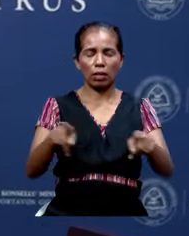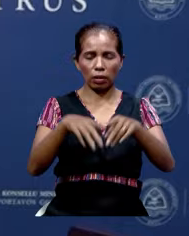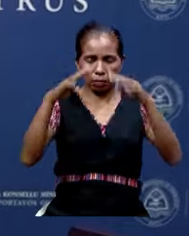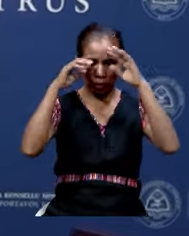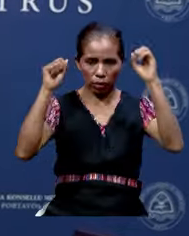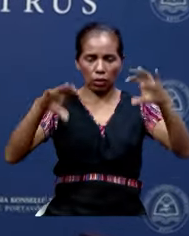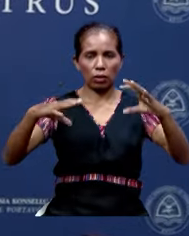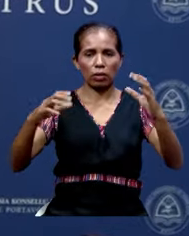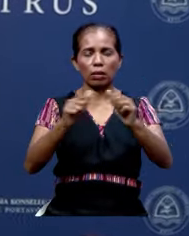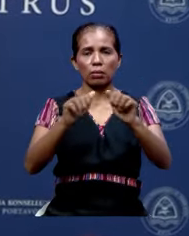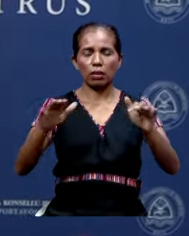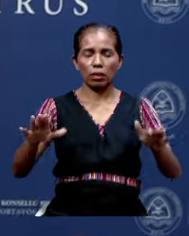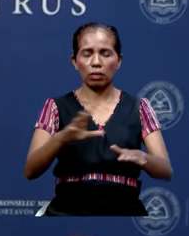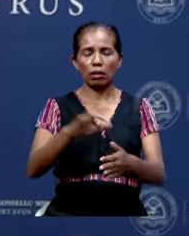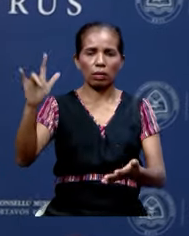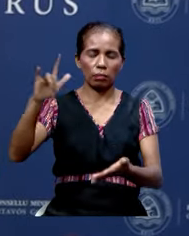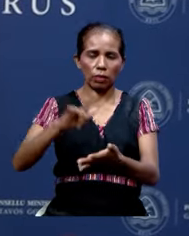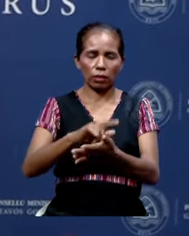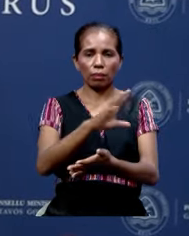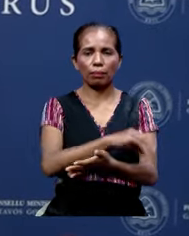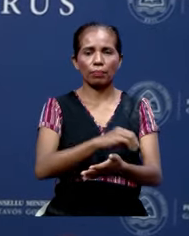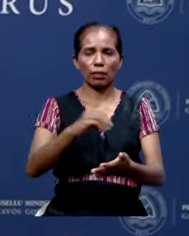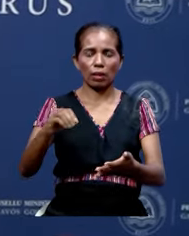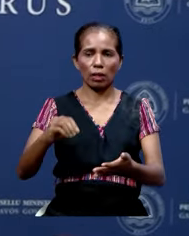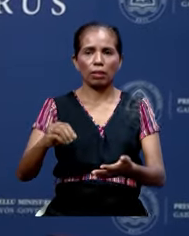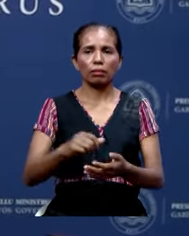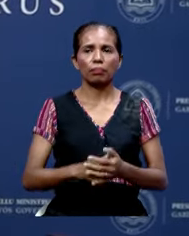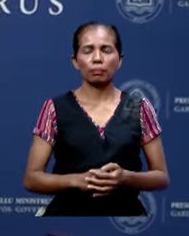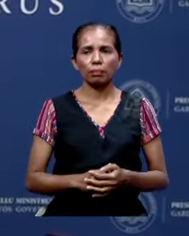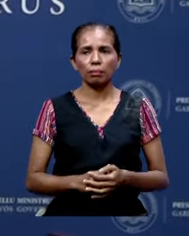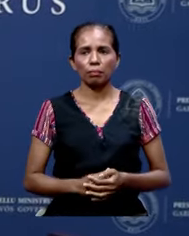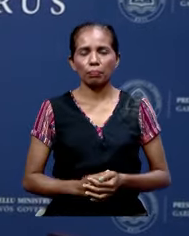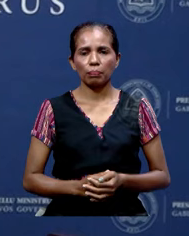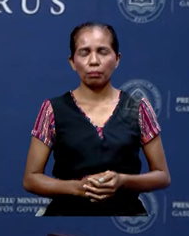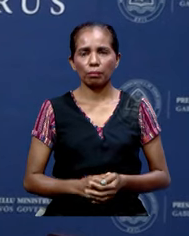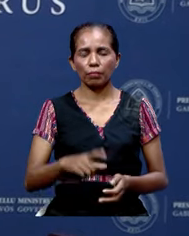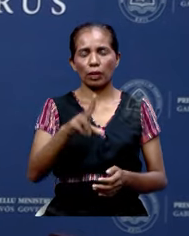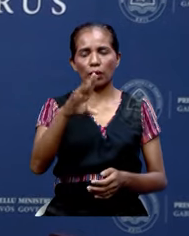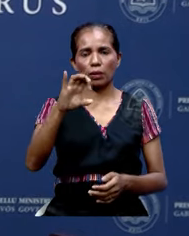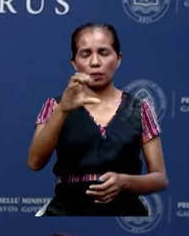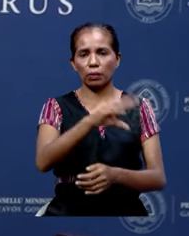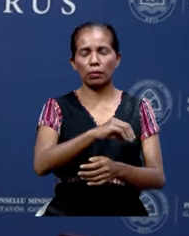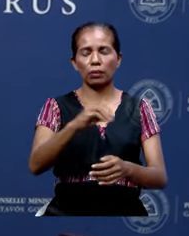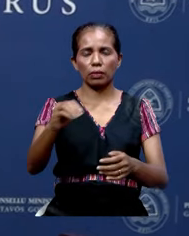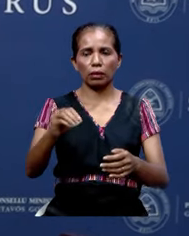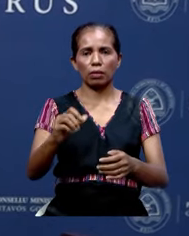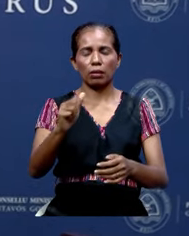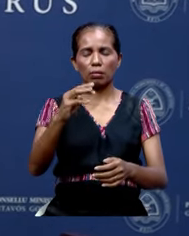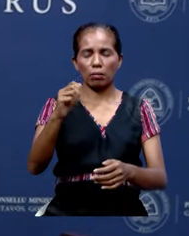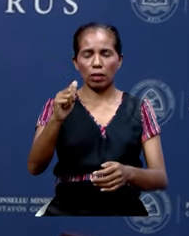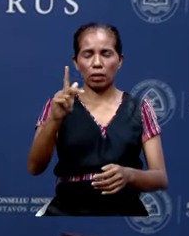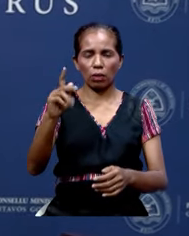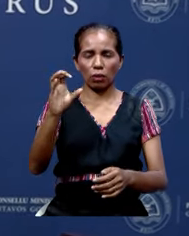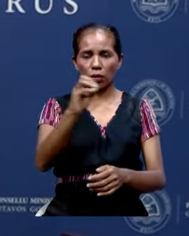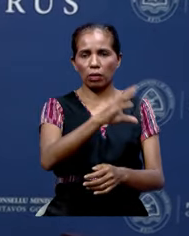a Conselho Administração Aeroporto na Navegação Aero Timor-Leste P. Luiz Caldeira Alves, Marco Paulo dos